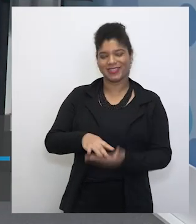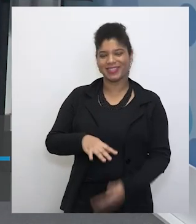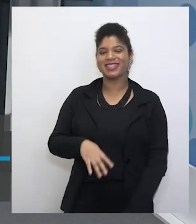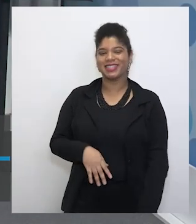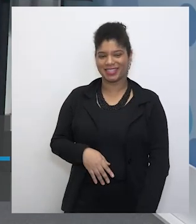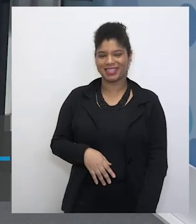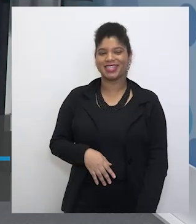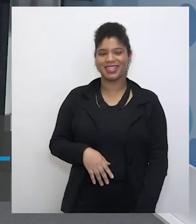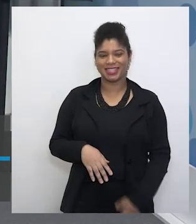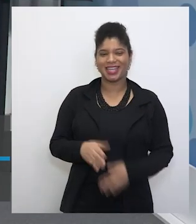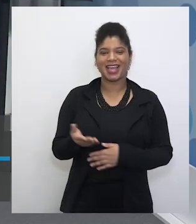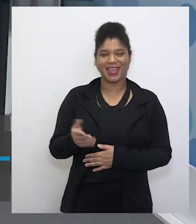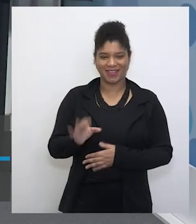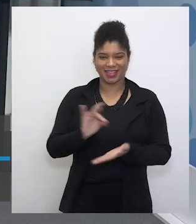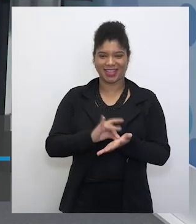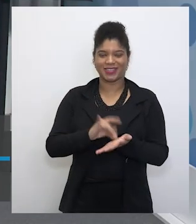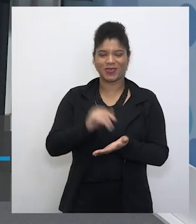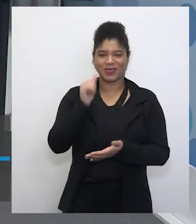My sister.